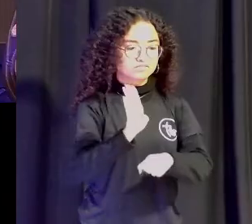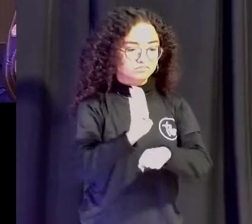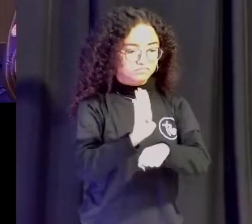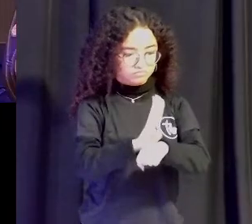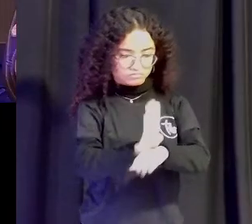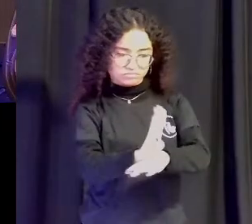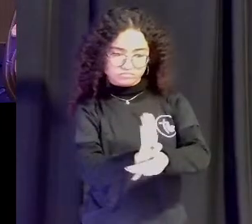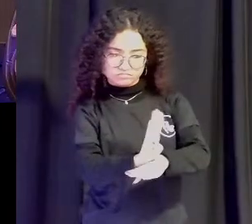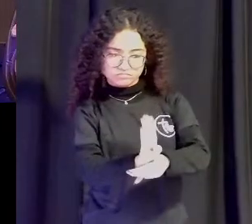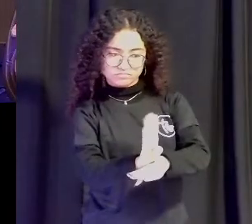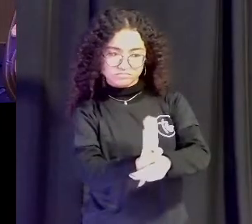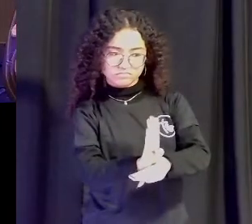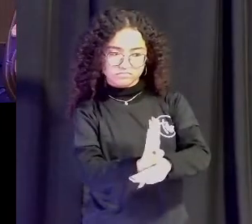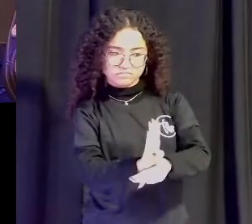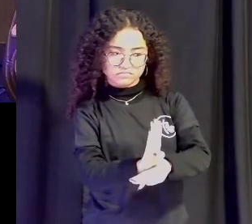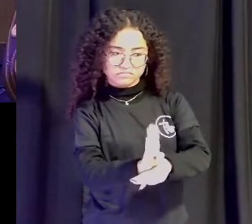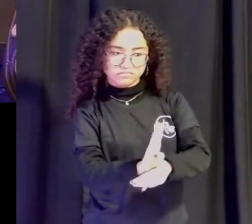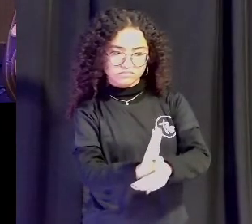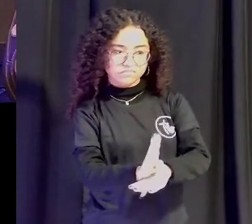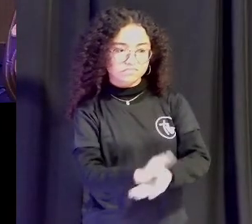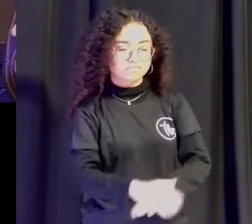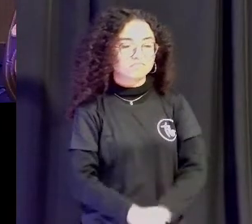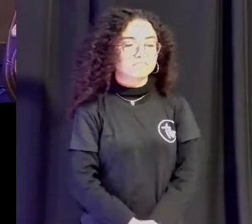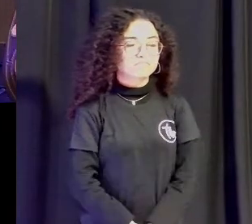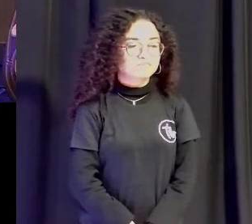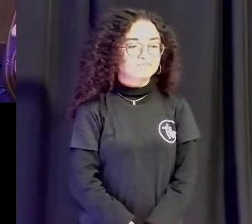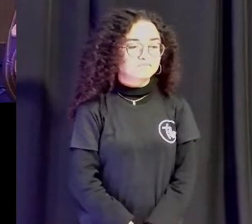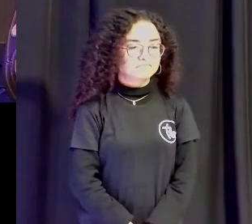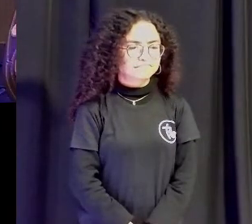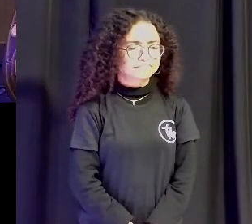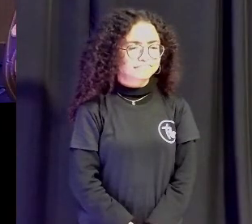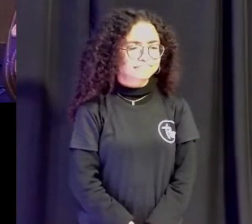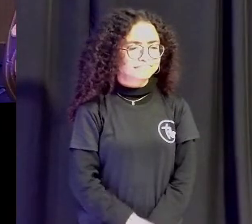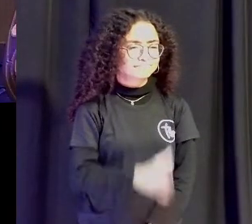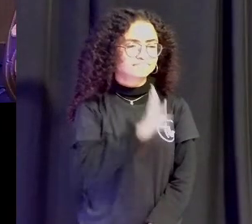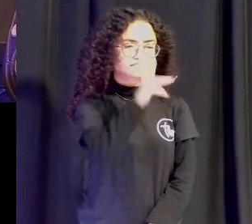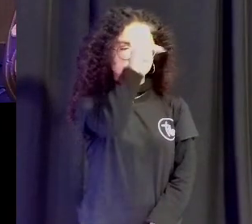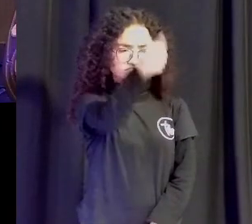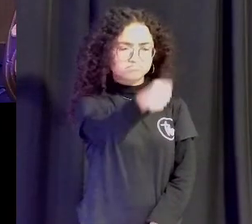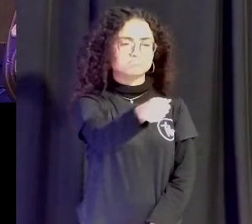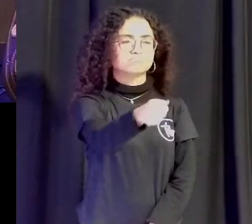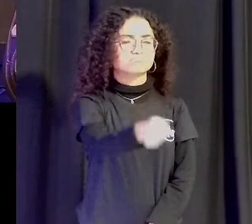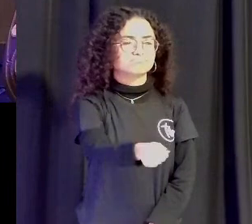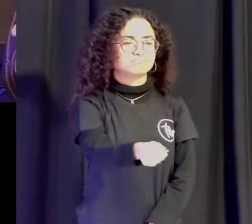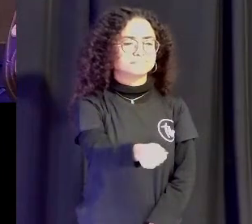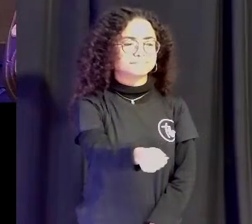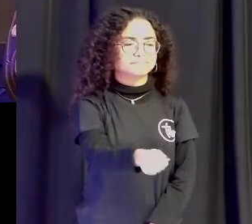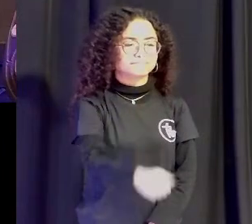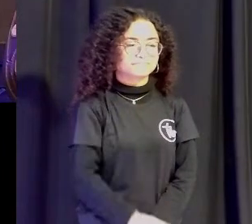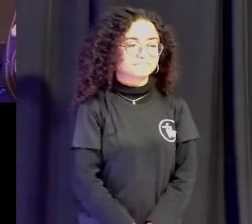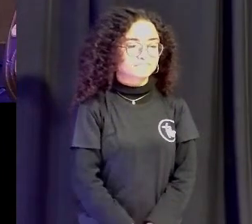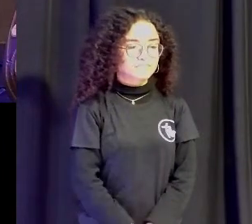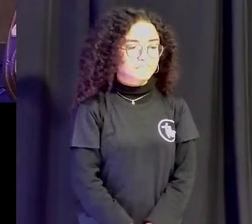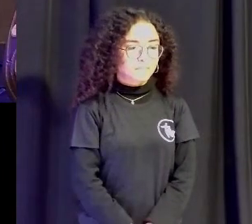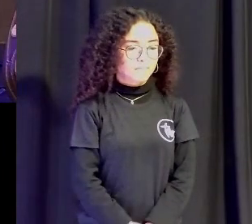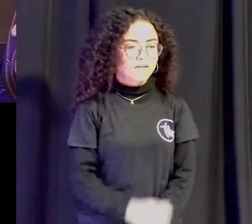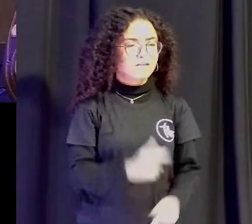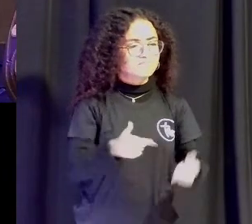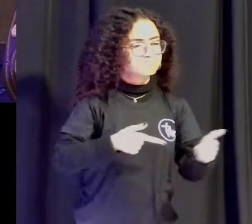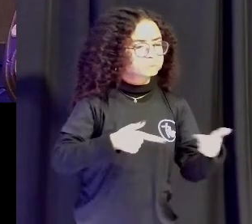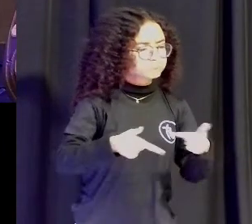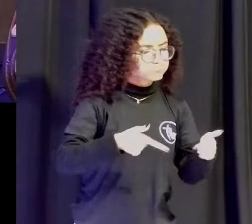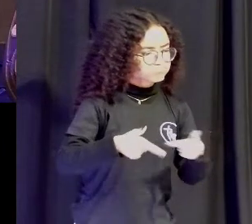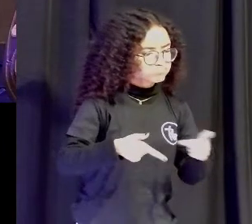um bronze vindo de Corinto, maciço e ricamente trabalhado em ouro e prata.